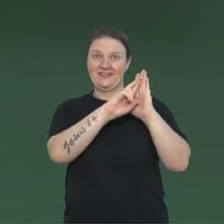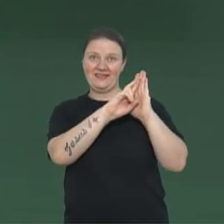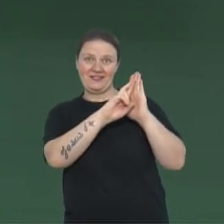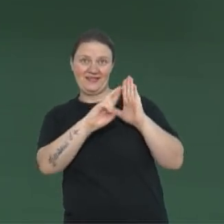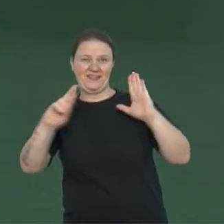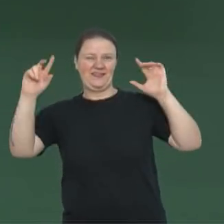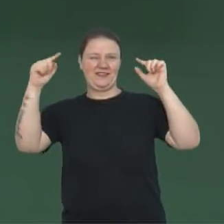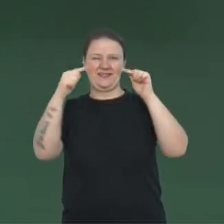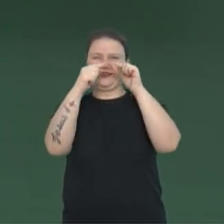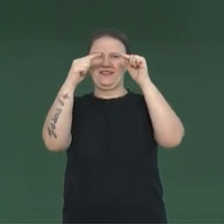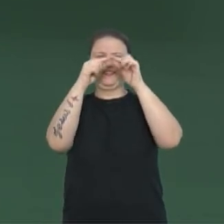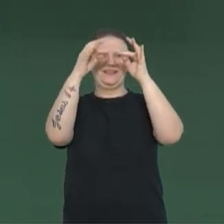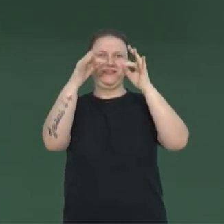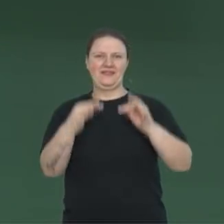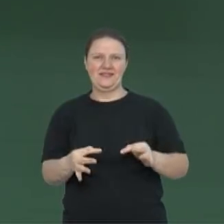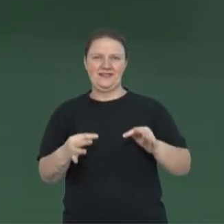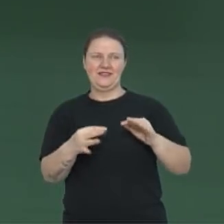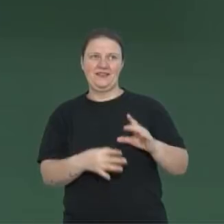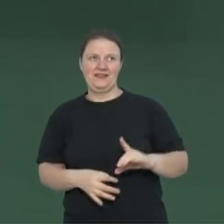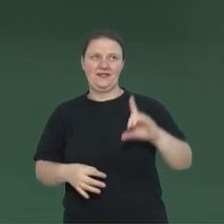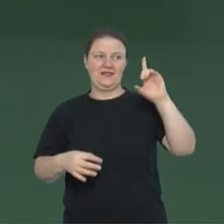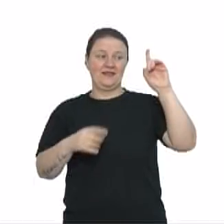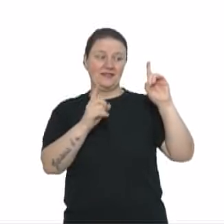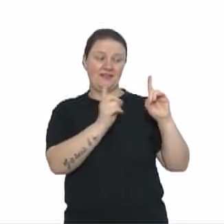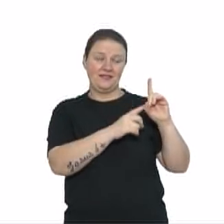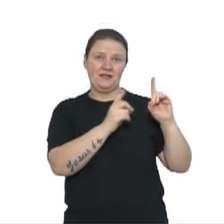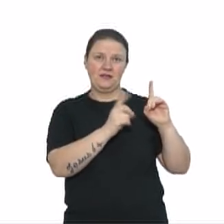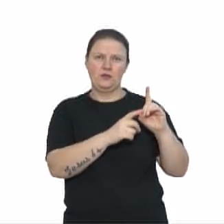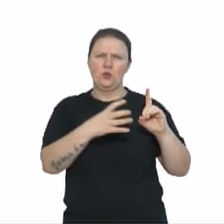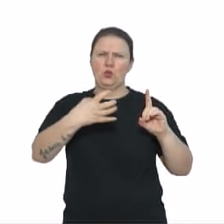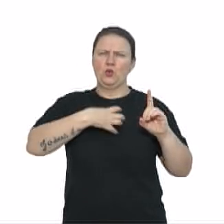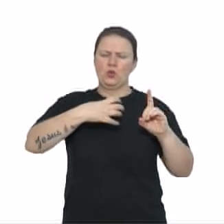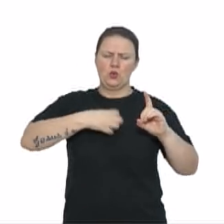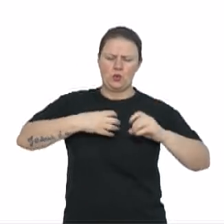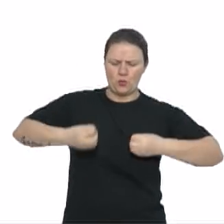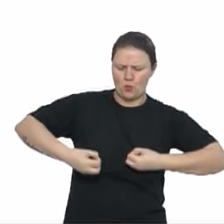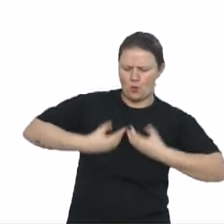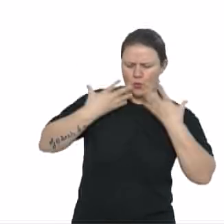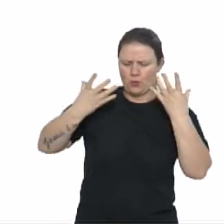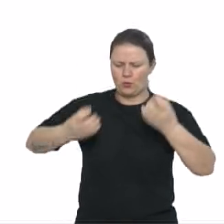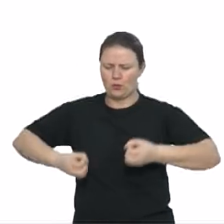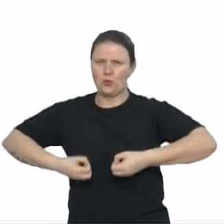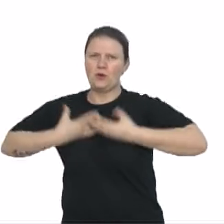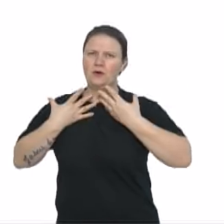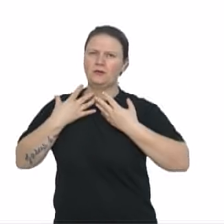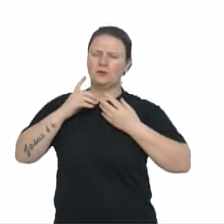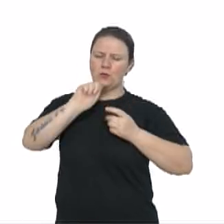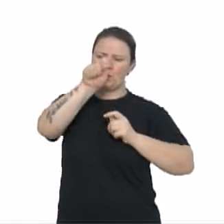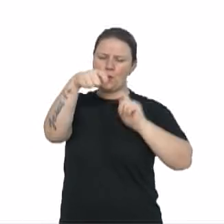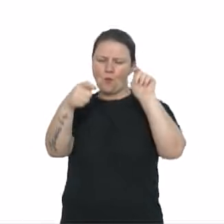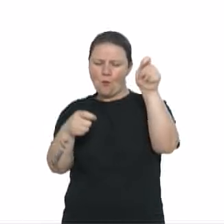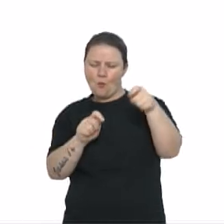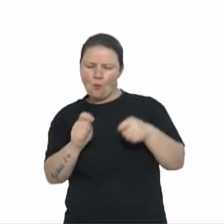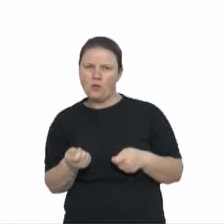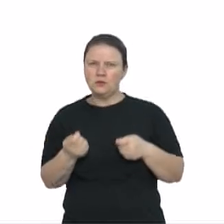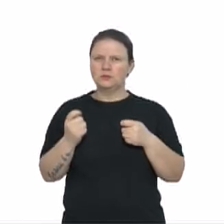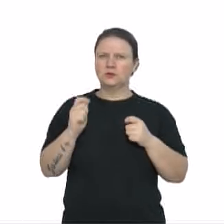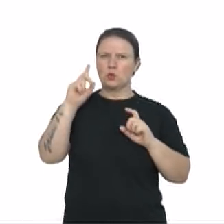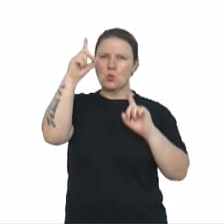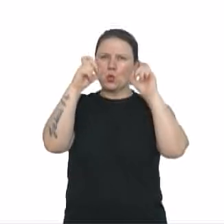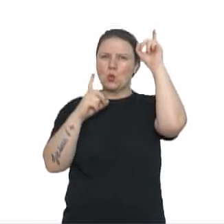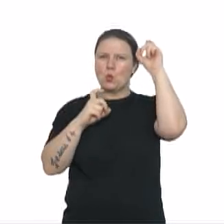Resposta correta é a letra D. É uma forma de expressão baseada em gestos e movimentos corporais